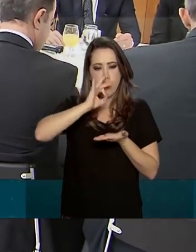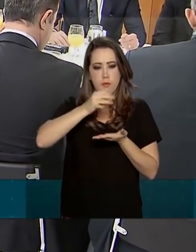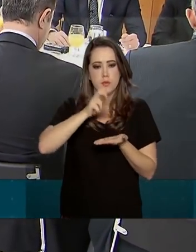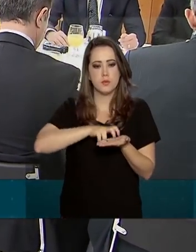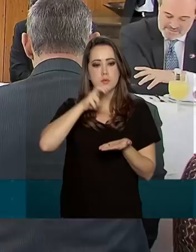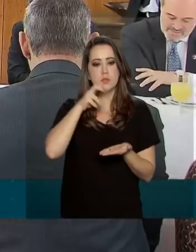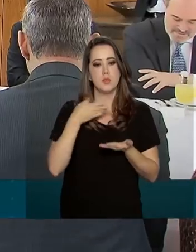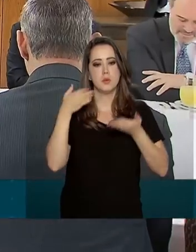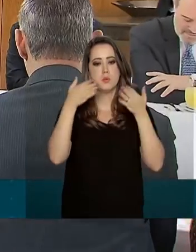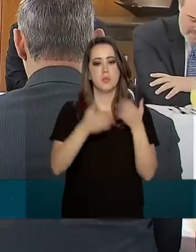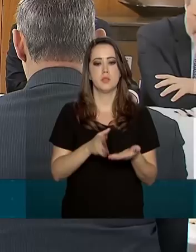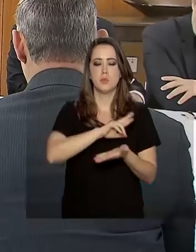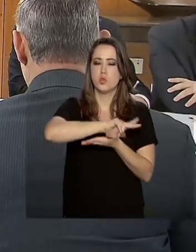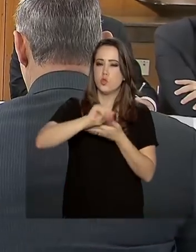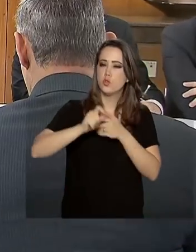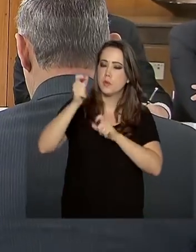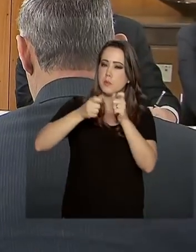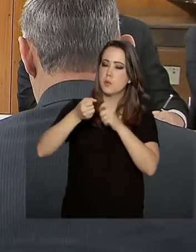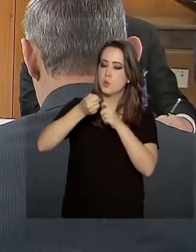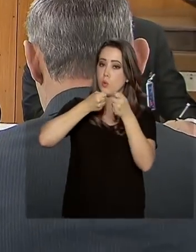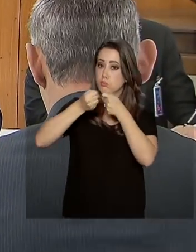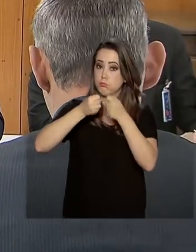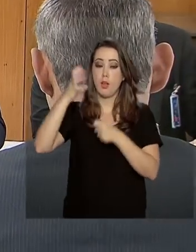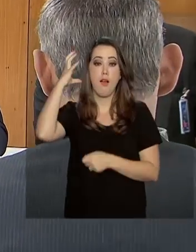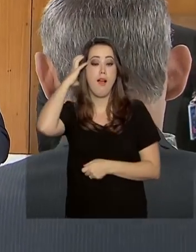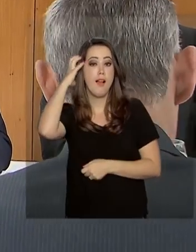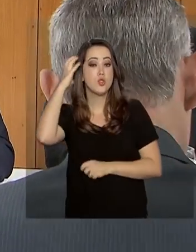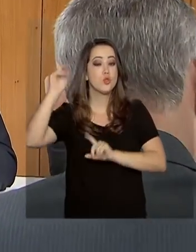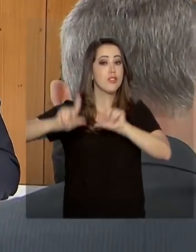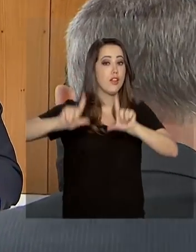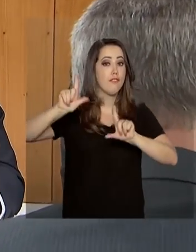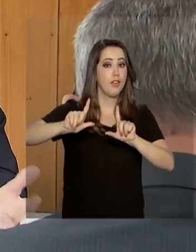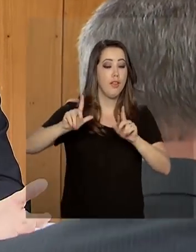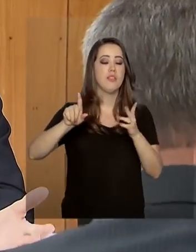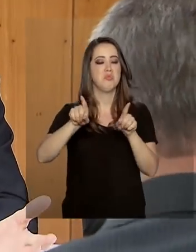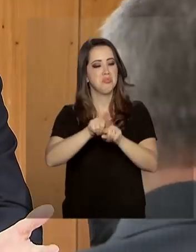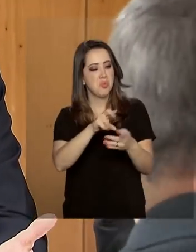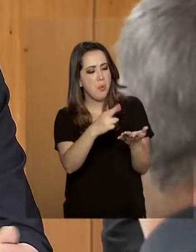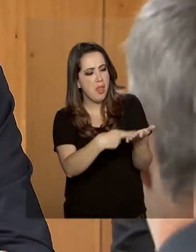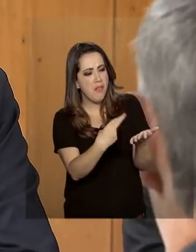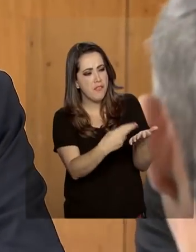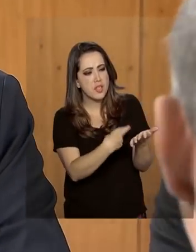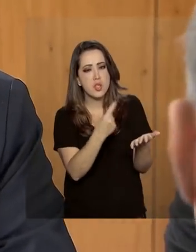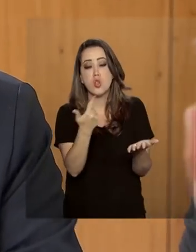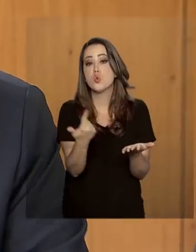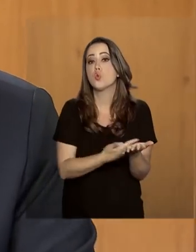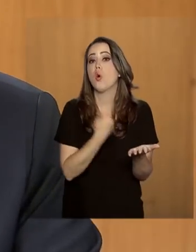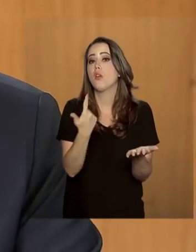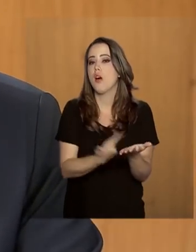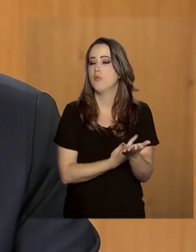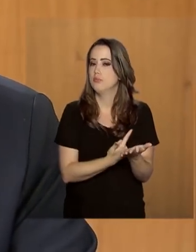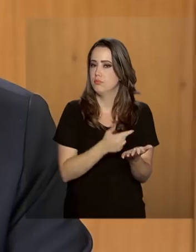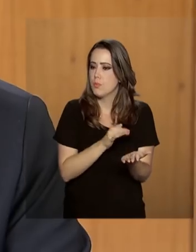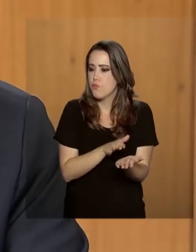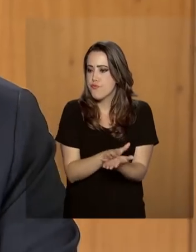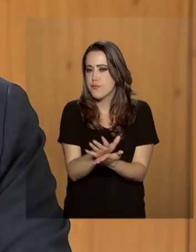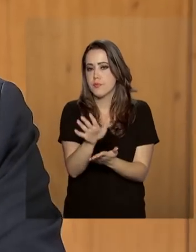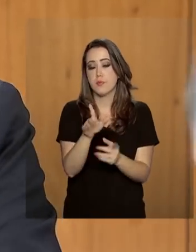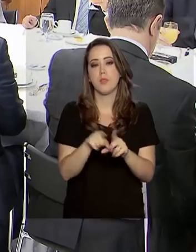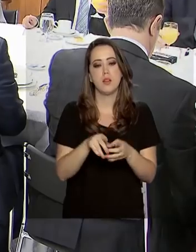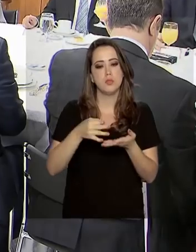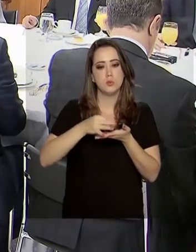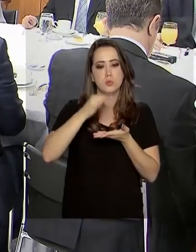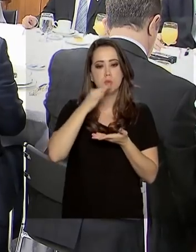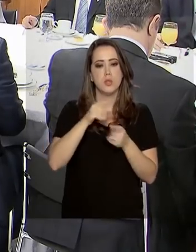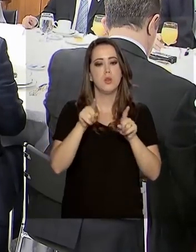manhã. Participaram profissionais do rádio, da TV, de revistas e jornais impressos. O café da manhã é uma oportunidade